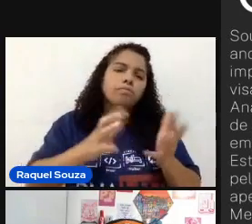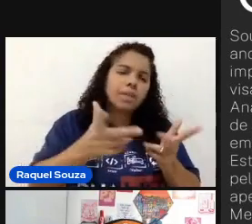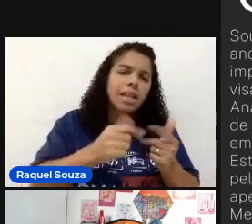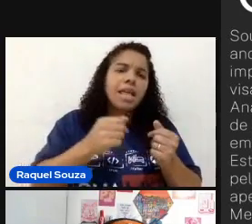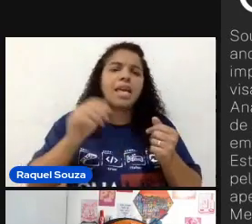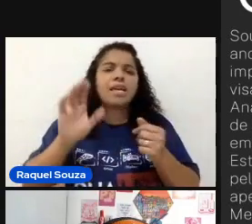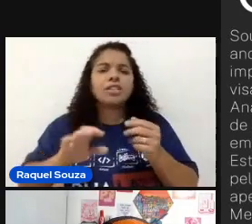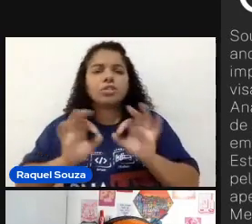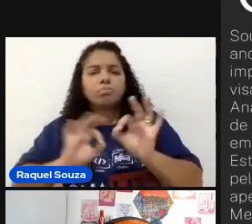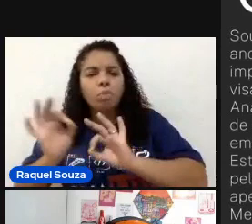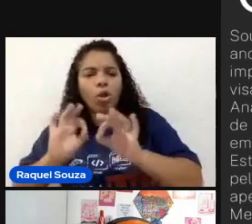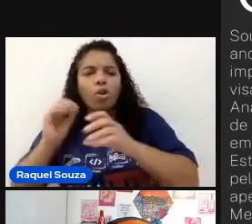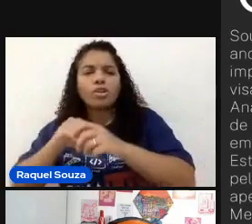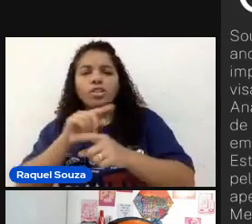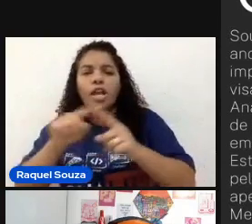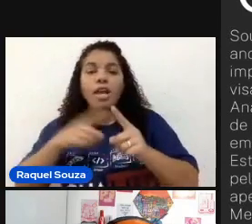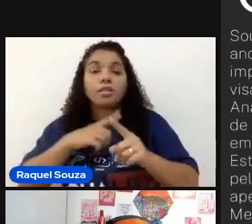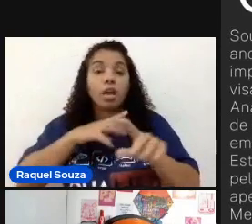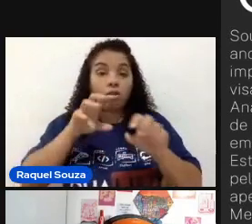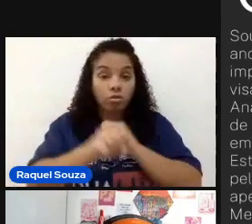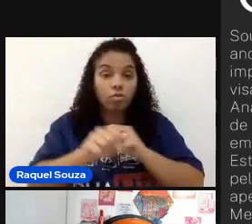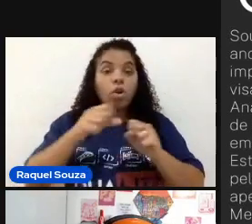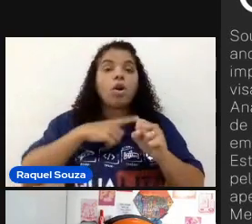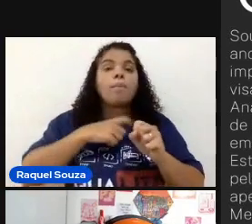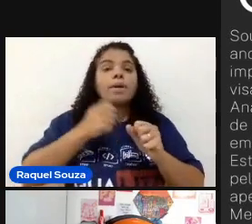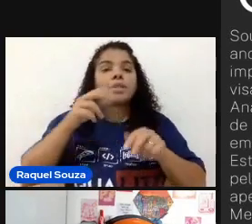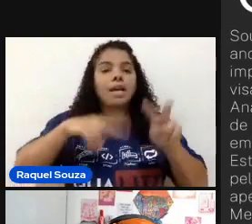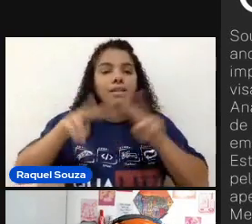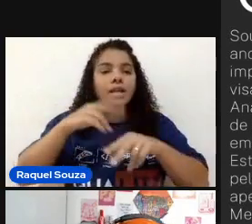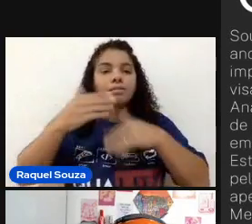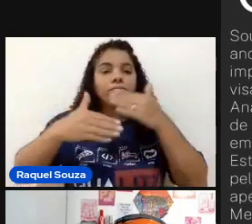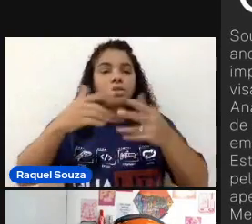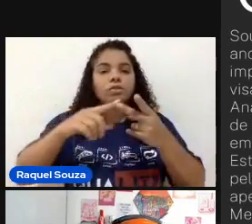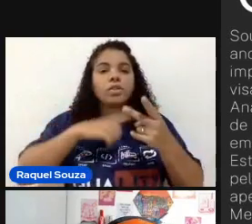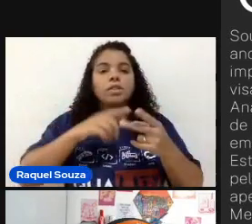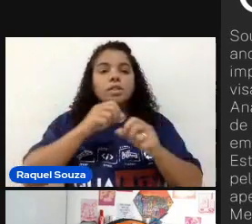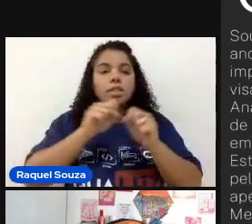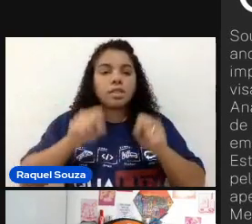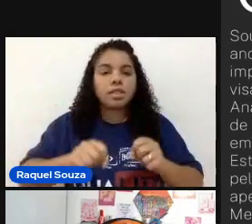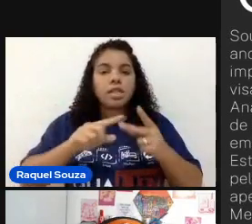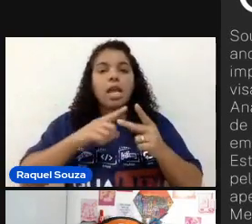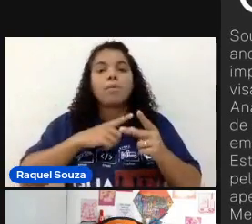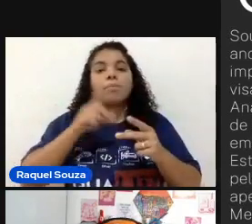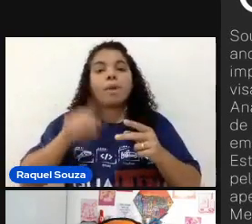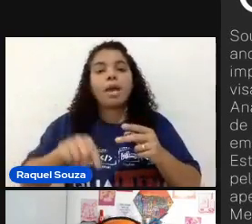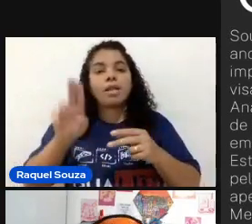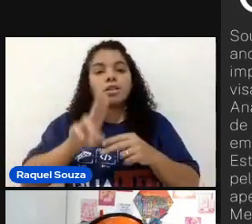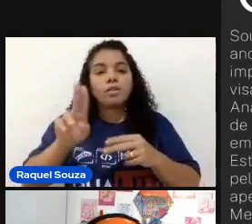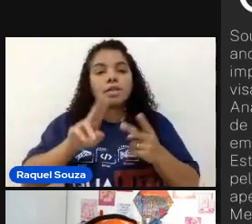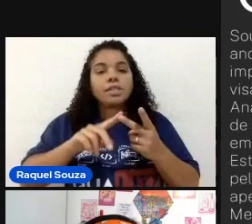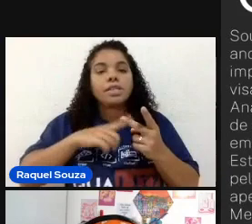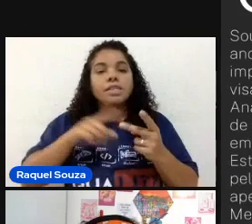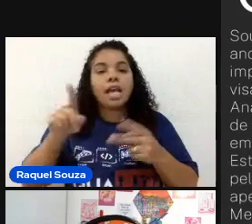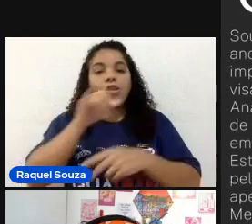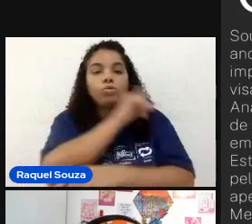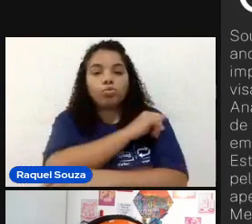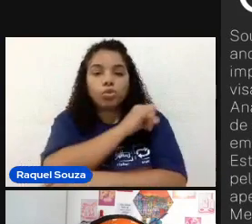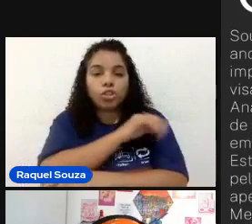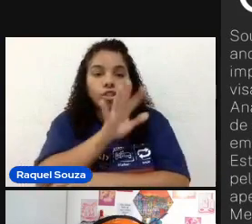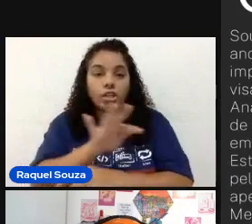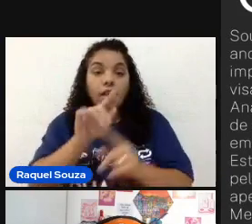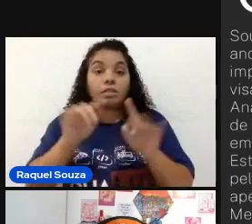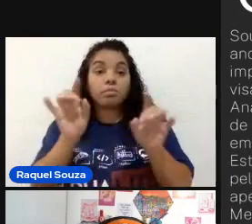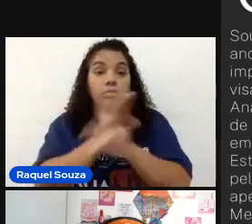final. Eu sou formada em análise e desenvolvimento do sistema pela Universidade de Tasso de Sá. Eu iniciei, depois que concluí o